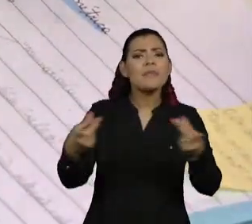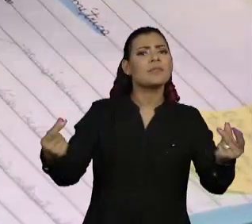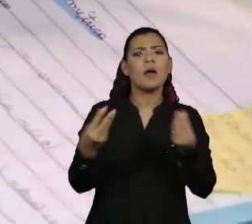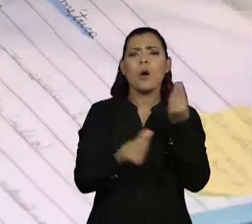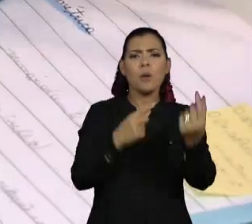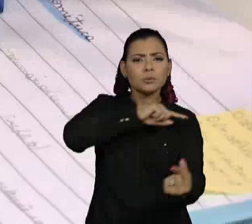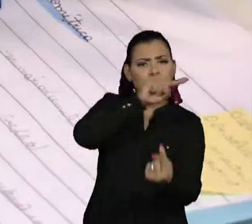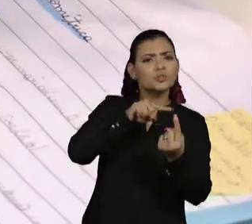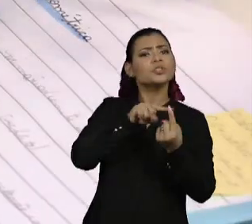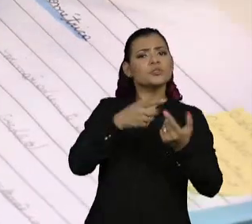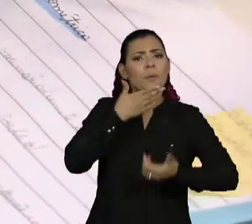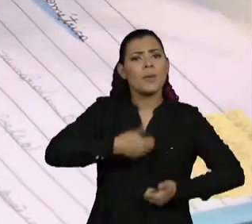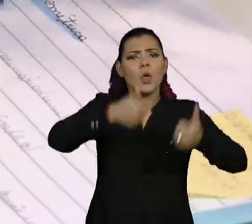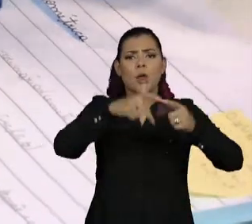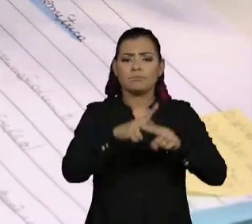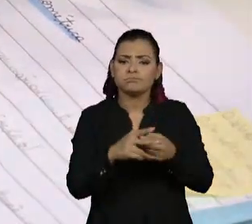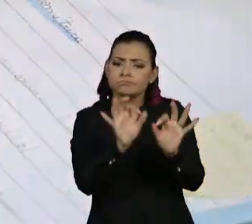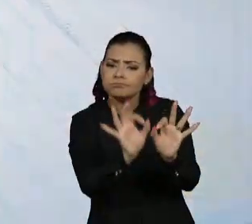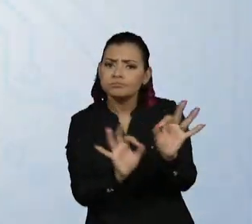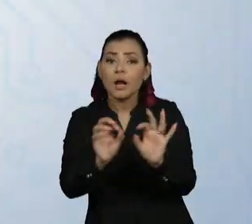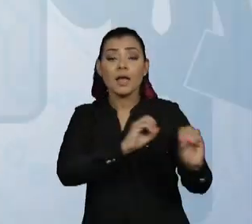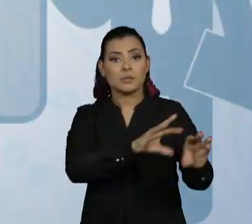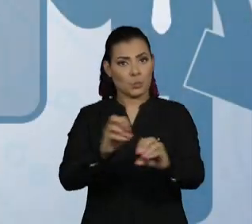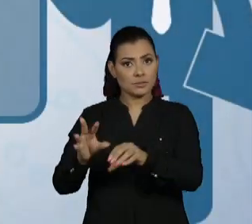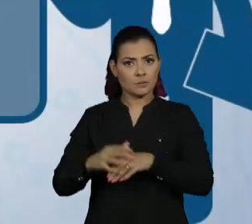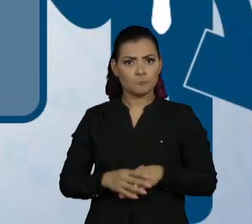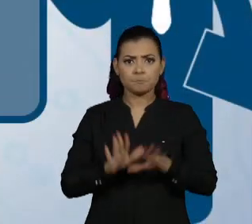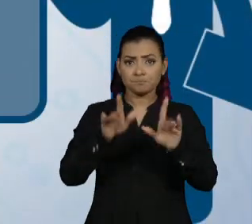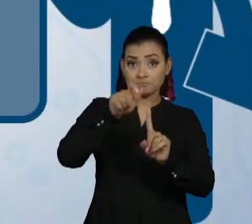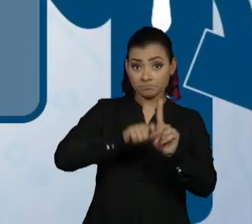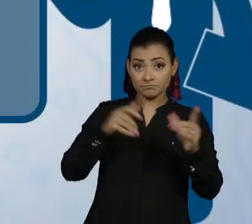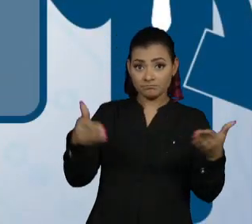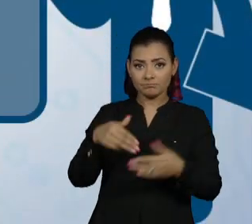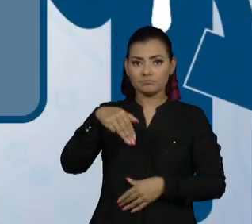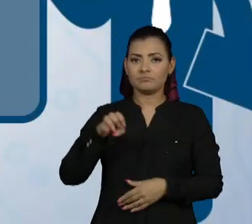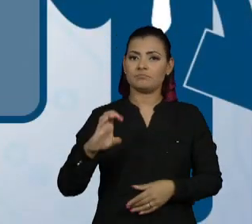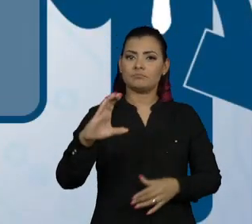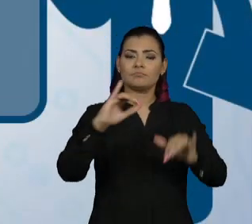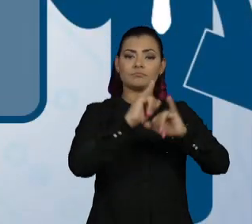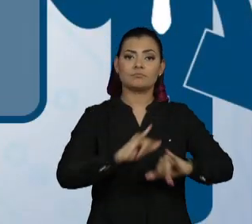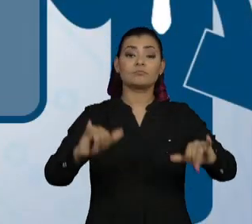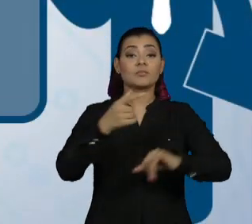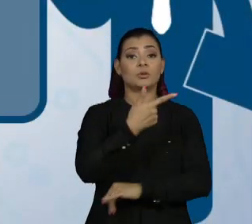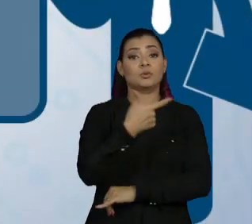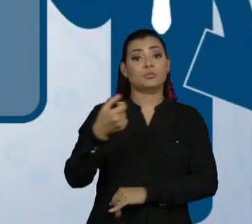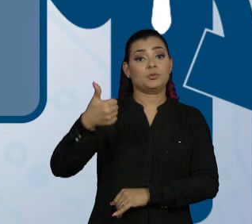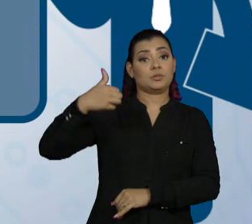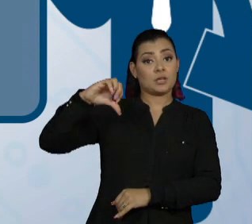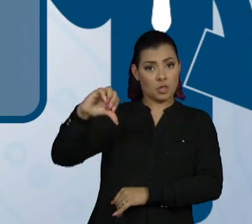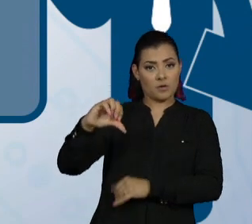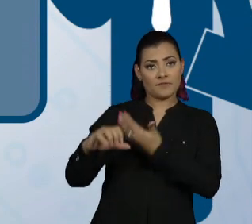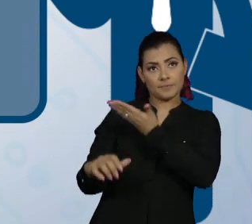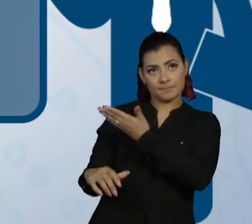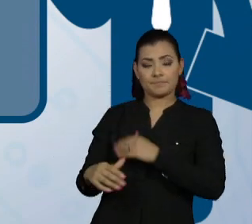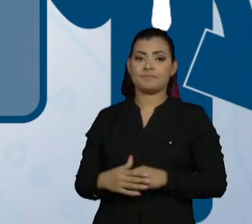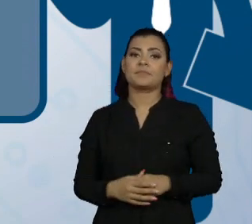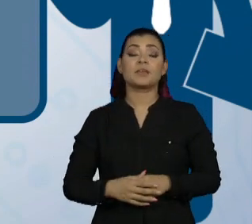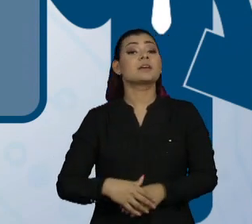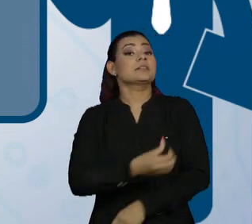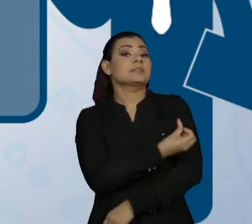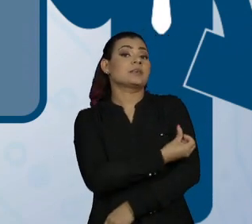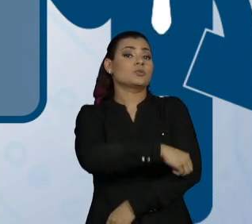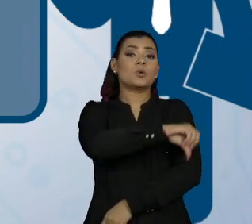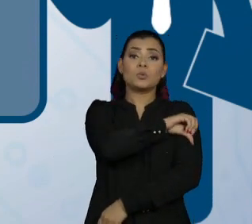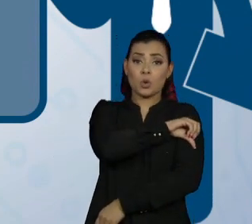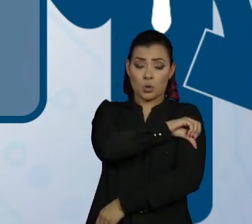estabelecer metas para a melhoria do ensino. Neste mês, o MEC divulgou os resultados de 2019. A situação dos anos finais do